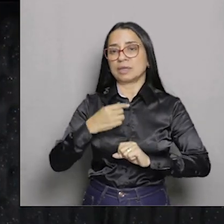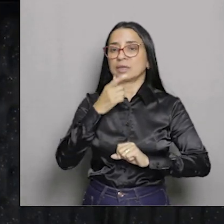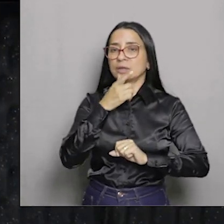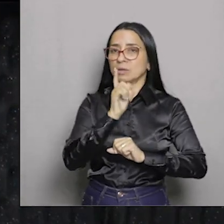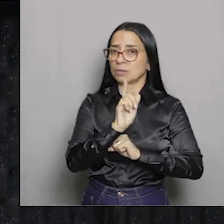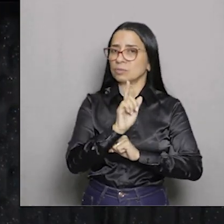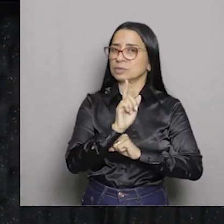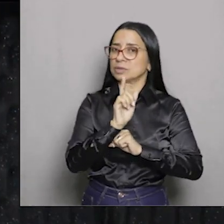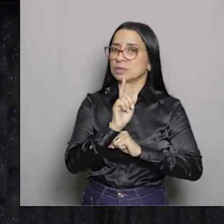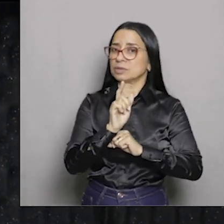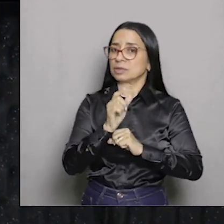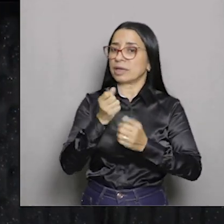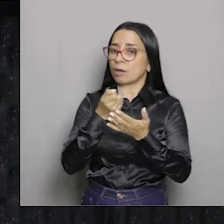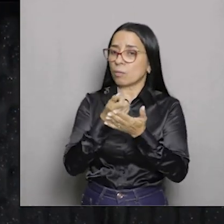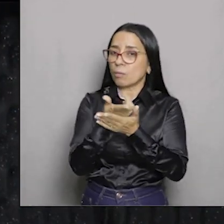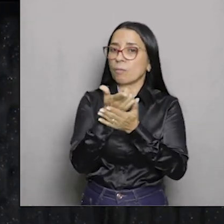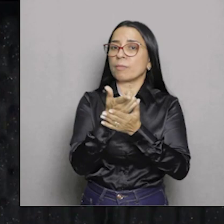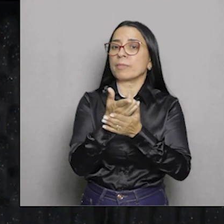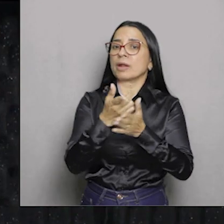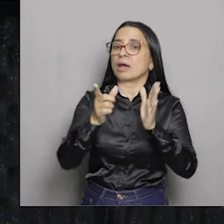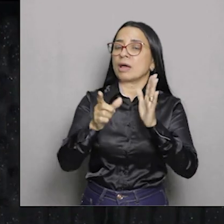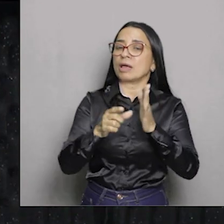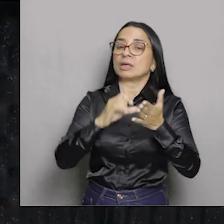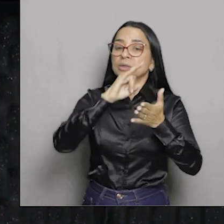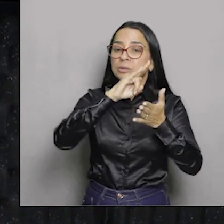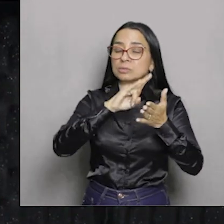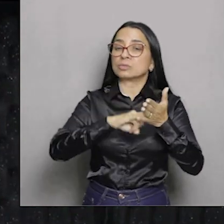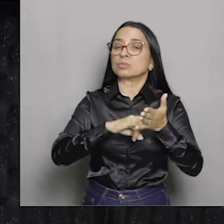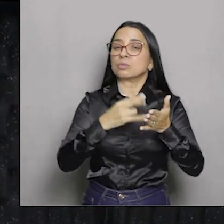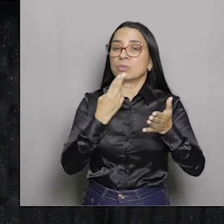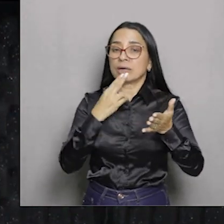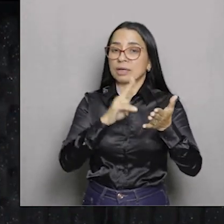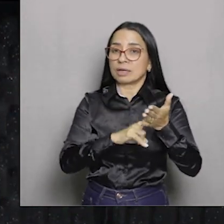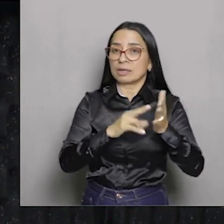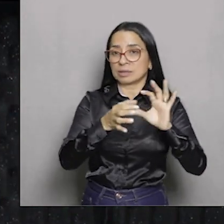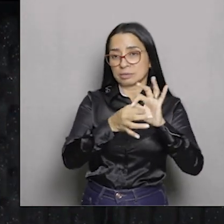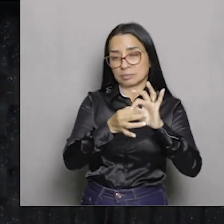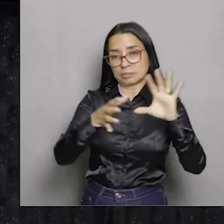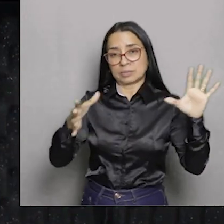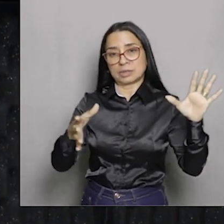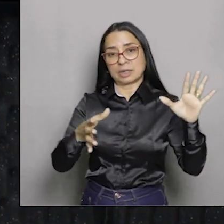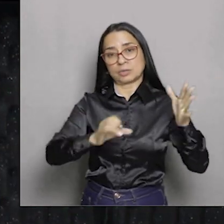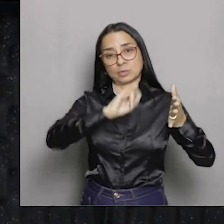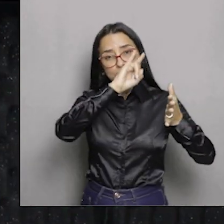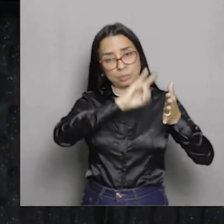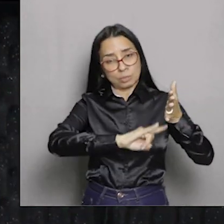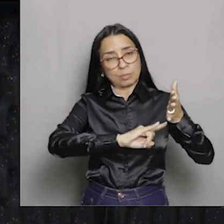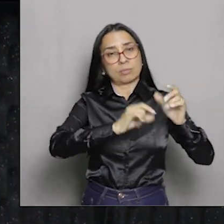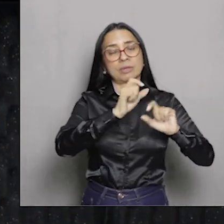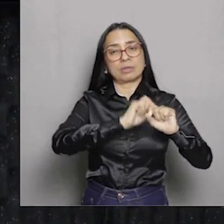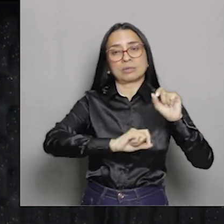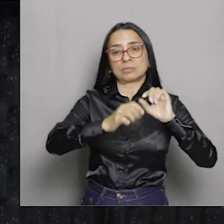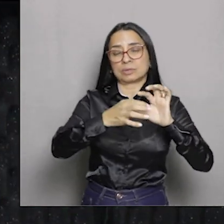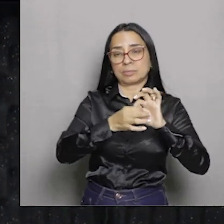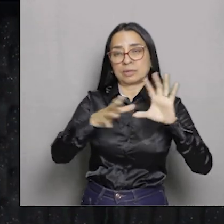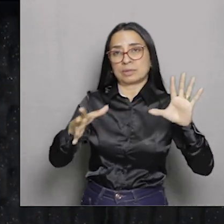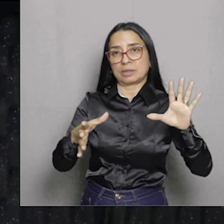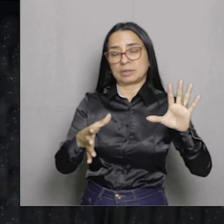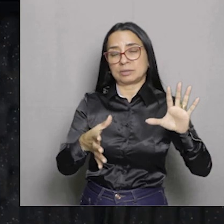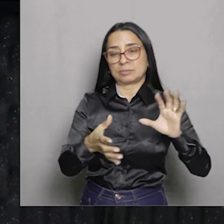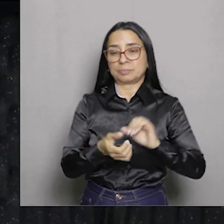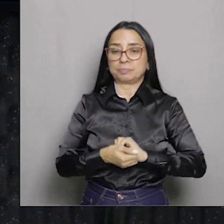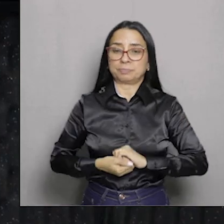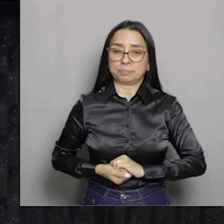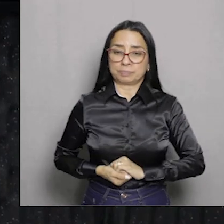sair daquela condição de escravo. Um bom exemplo foi a denominação brecha camponesa, que contribuiu para a